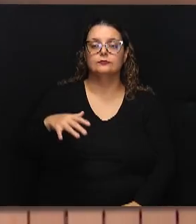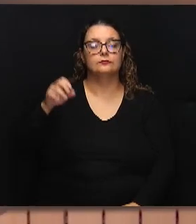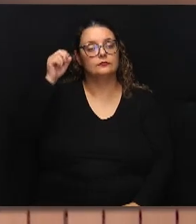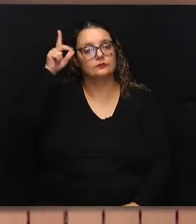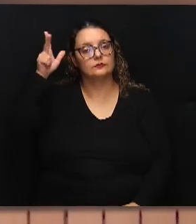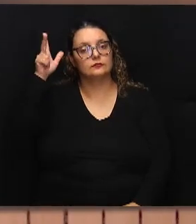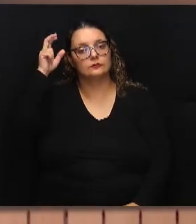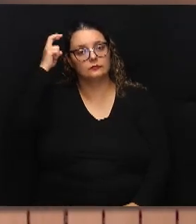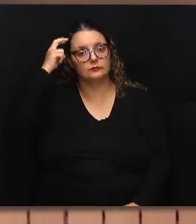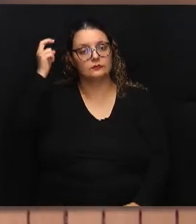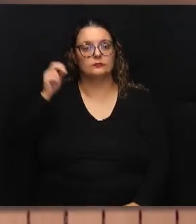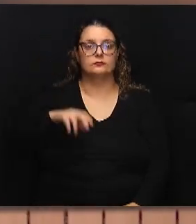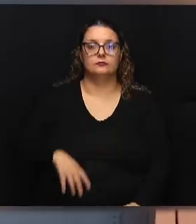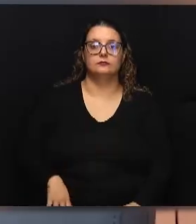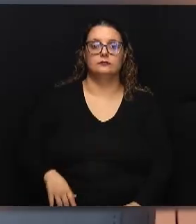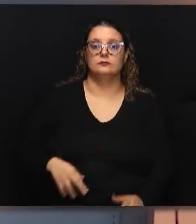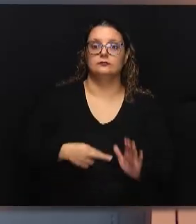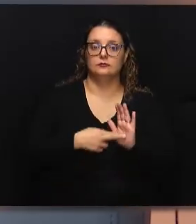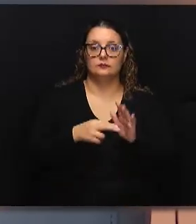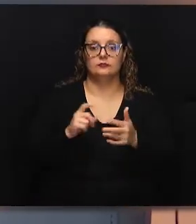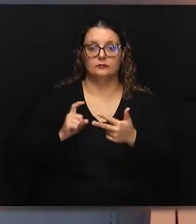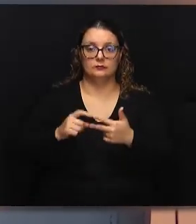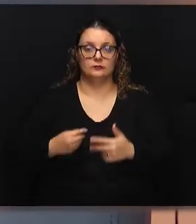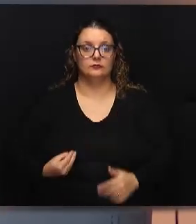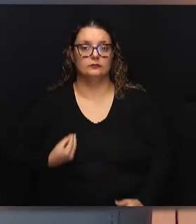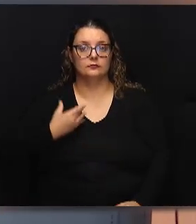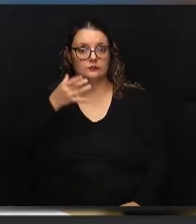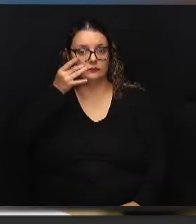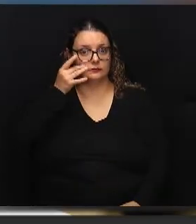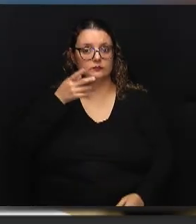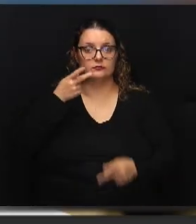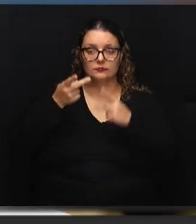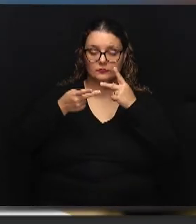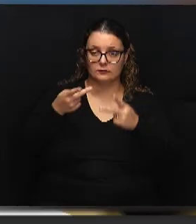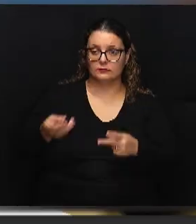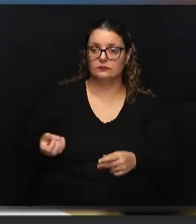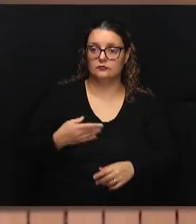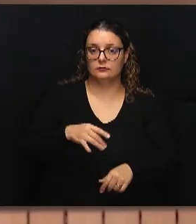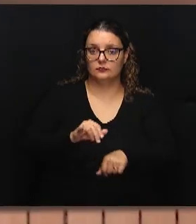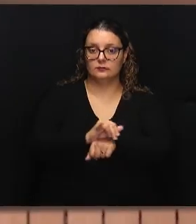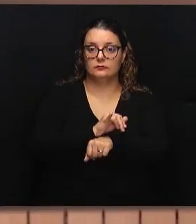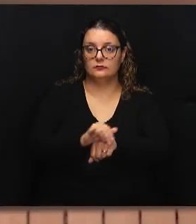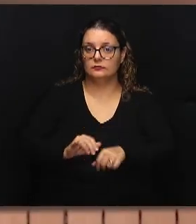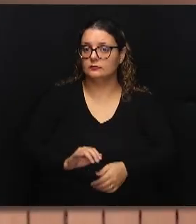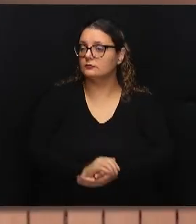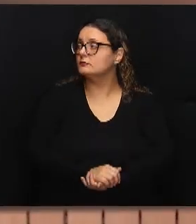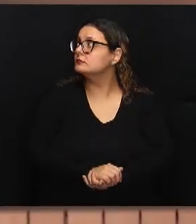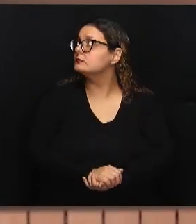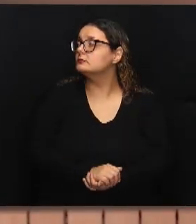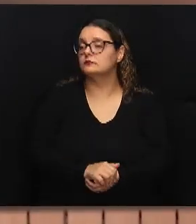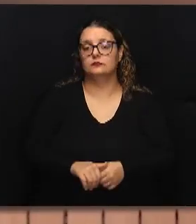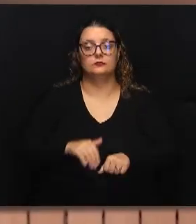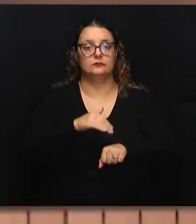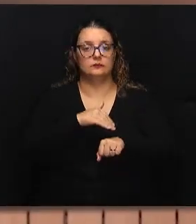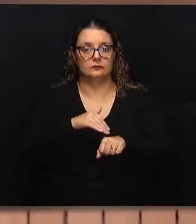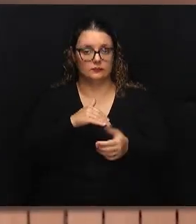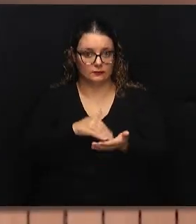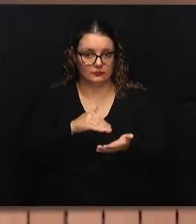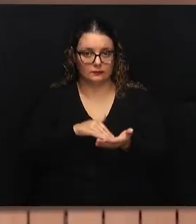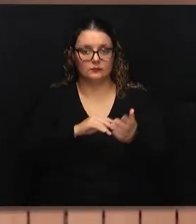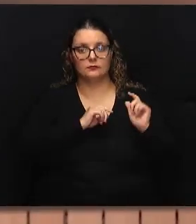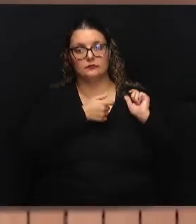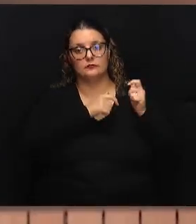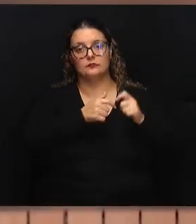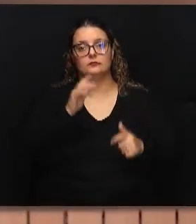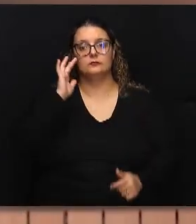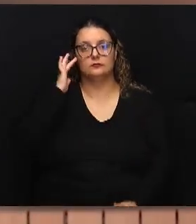Campinas, representantes do Executivo estiveram presentes e falaram sobre a nova ferramenta. A secretaria, tradicionalmente, eu